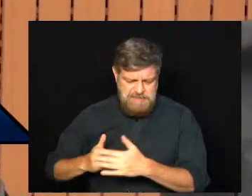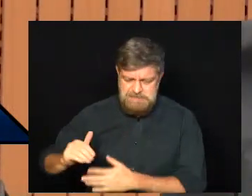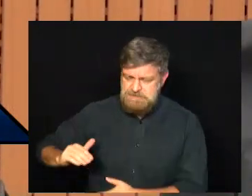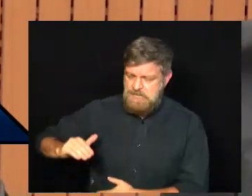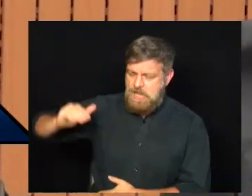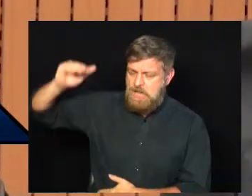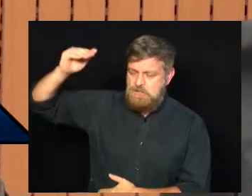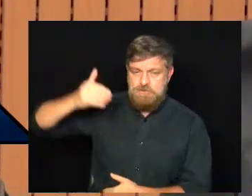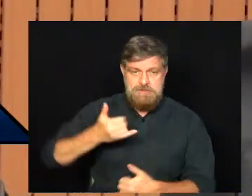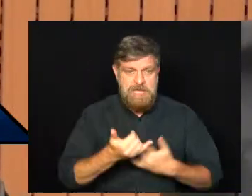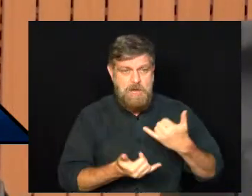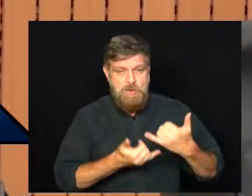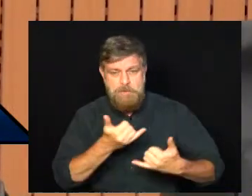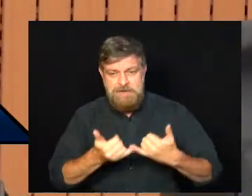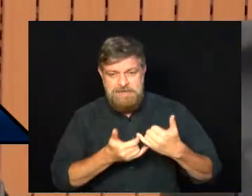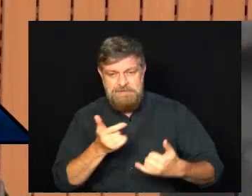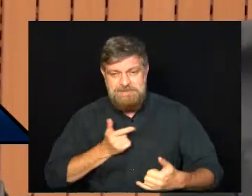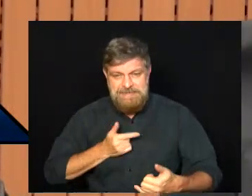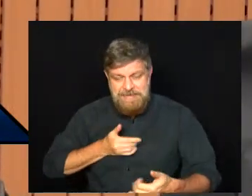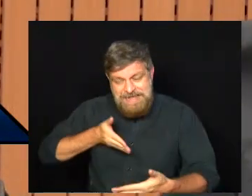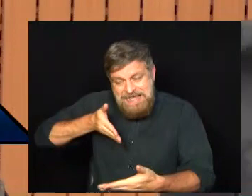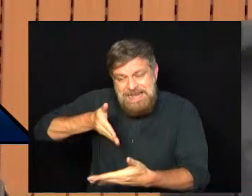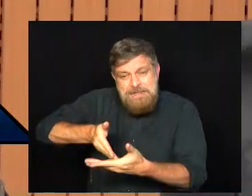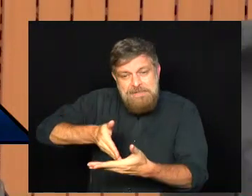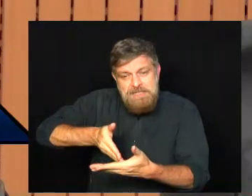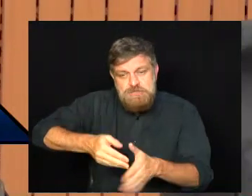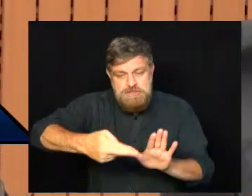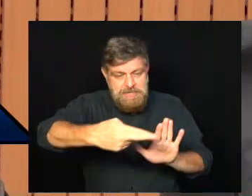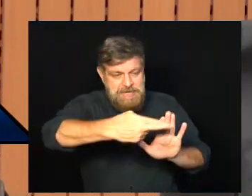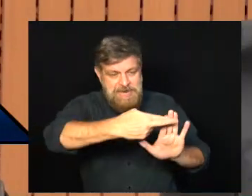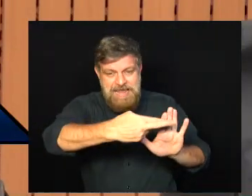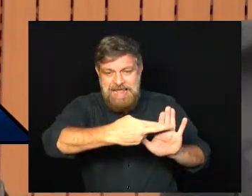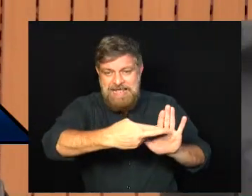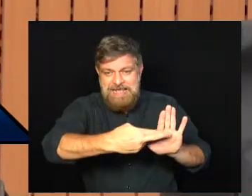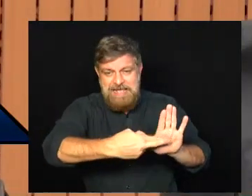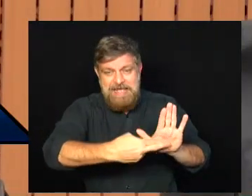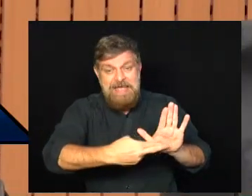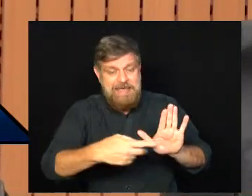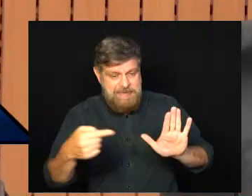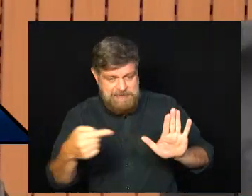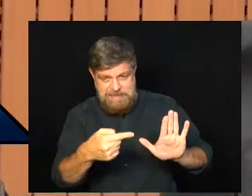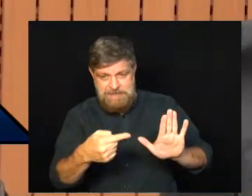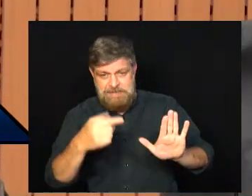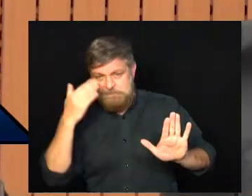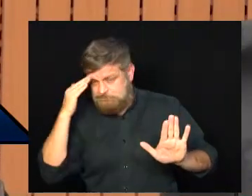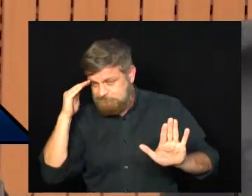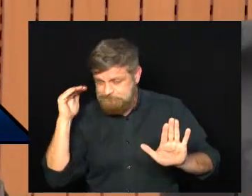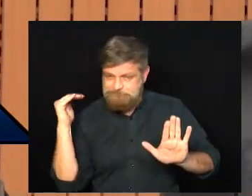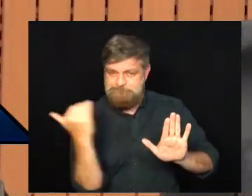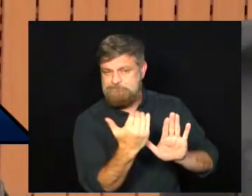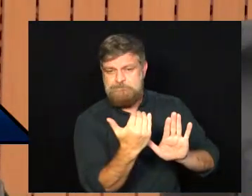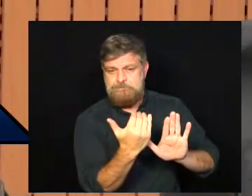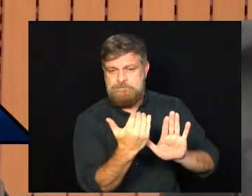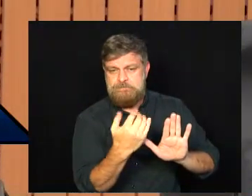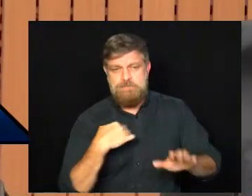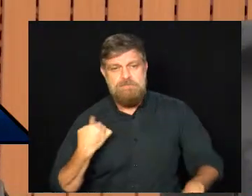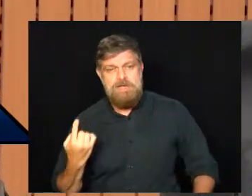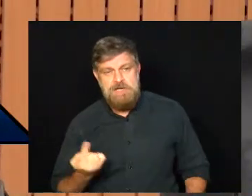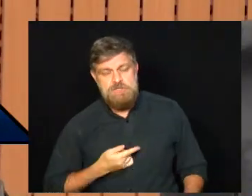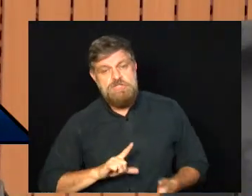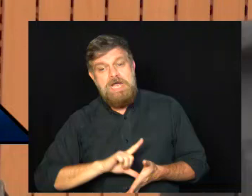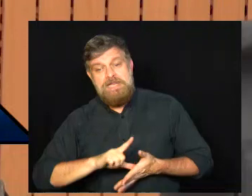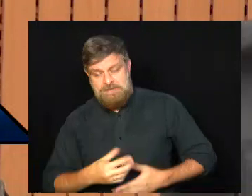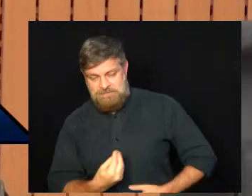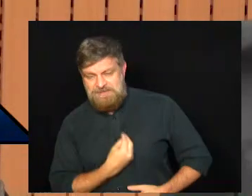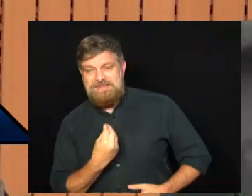O jogo, a linha é o limite, a regra são as regras que a gente tem depois na